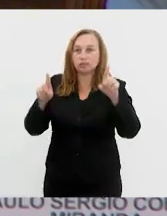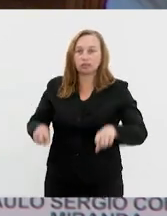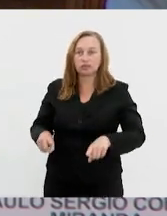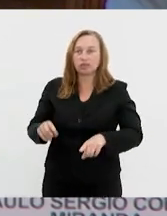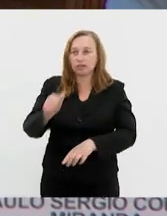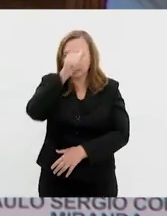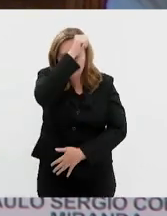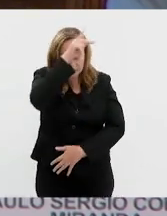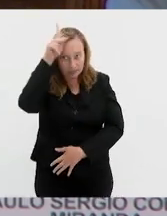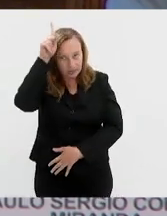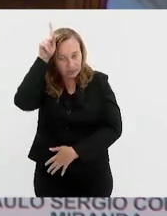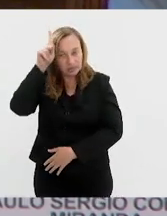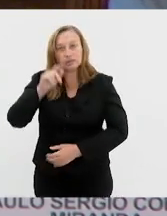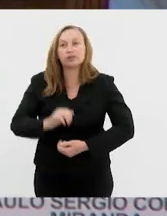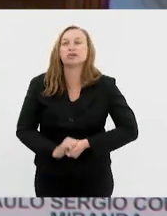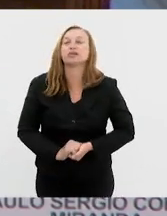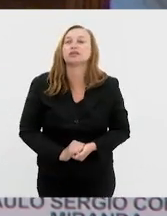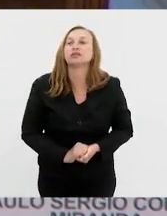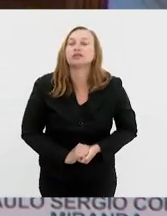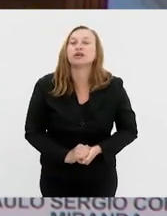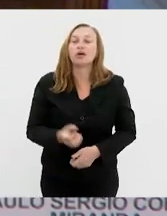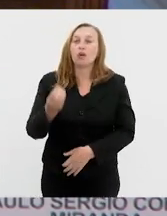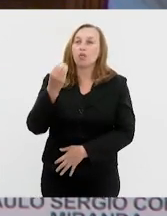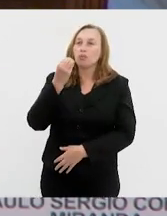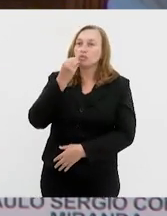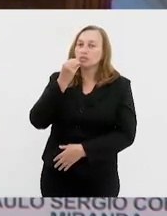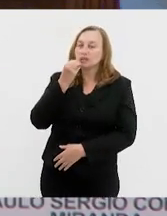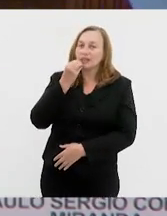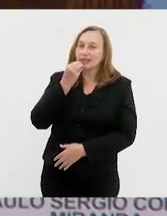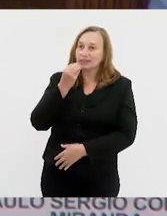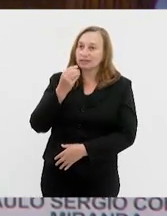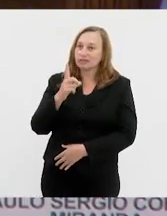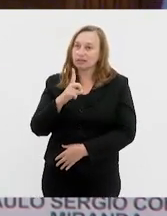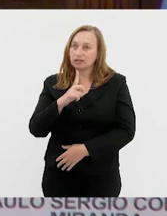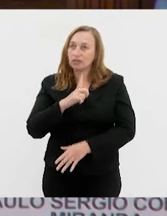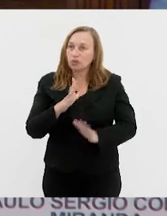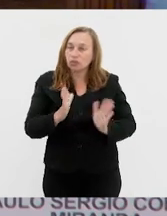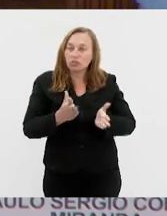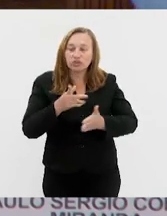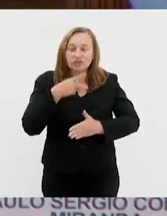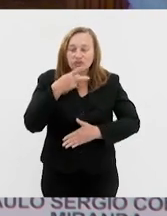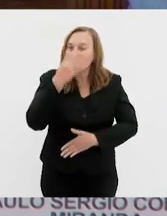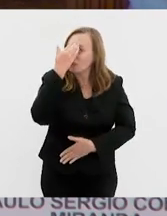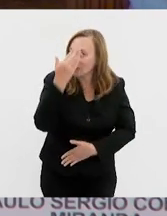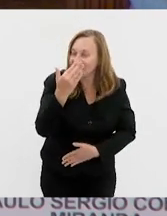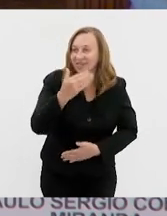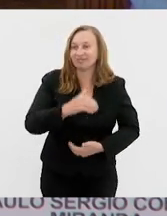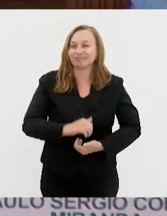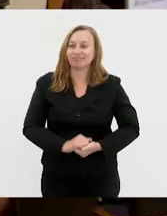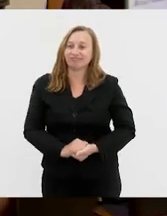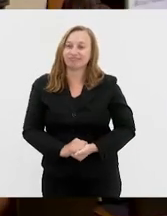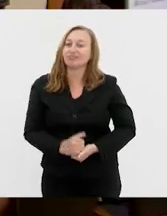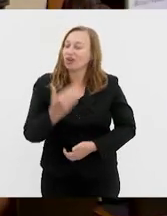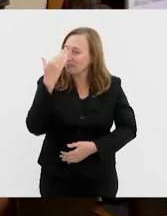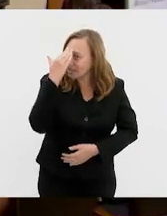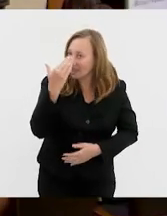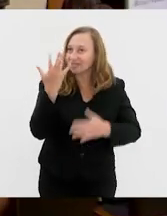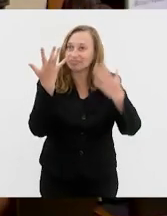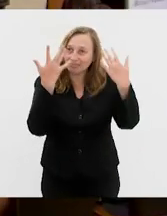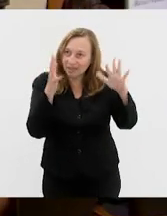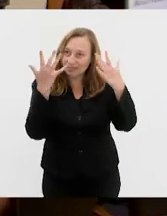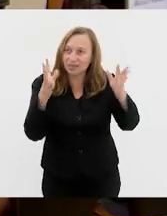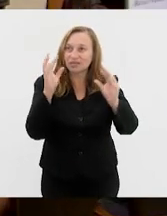funcionário dos munícipes, mas me dar essa oportunidade de falar. Muito obrigado, Valtinho. Merecedor, parabéns. Um